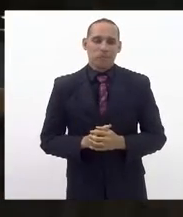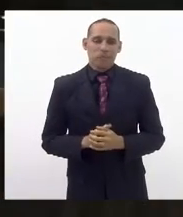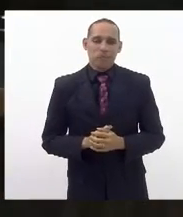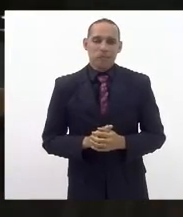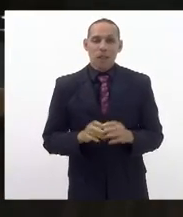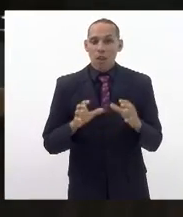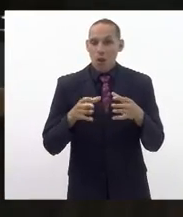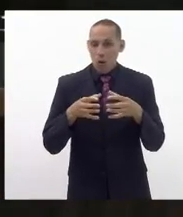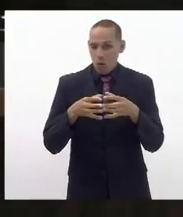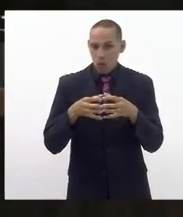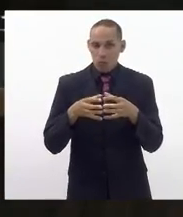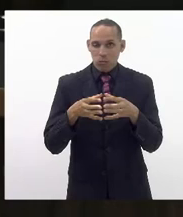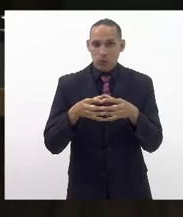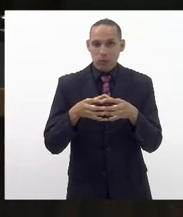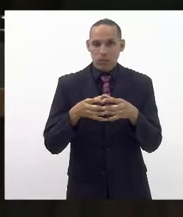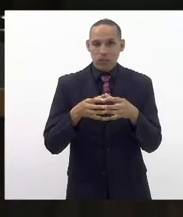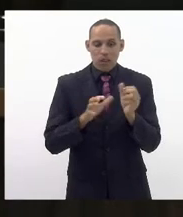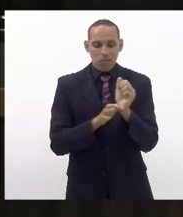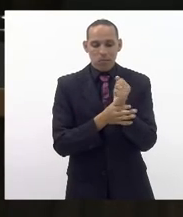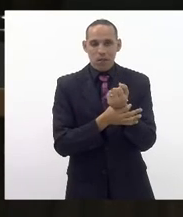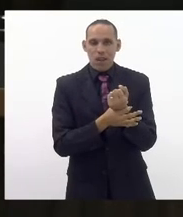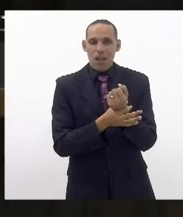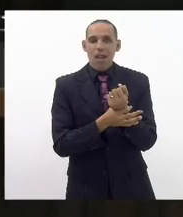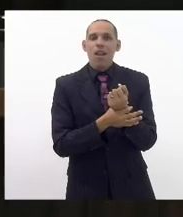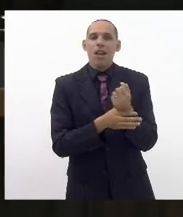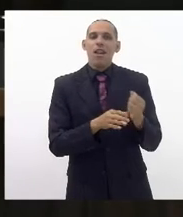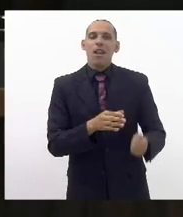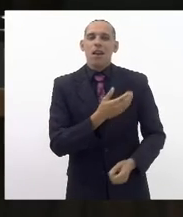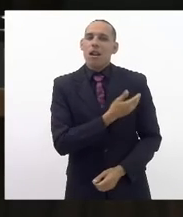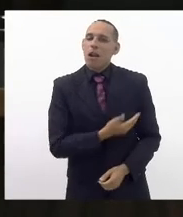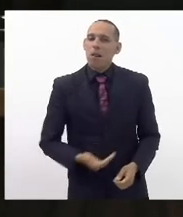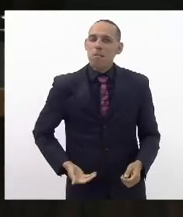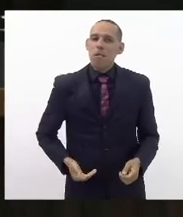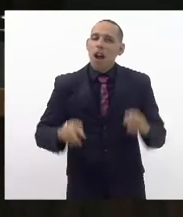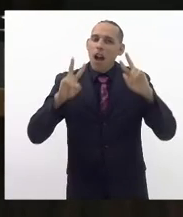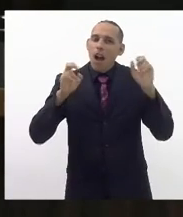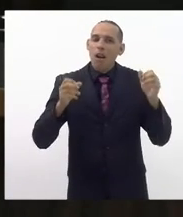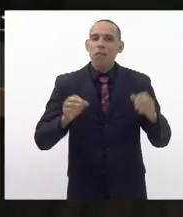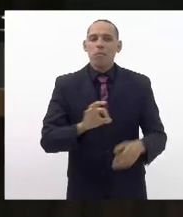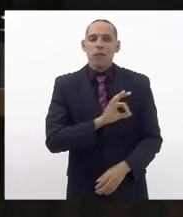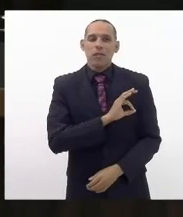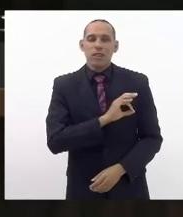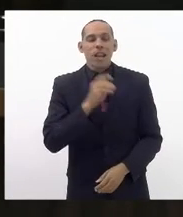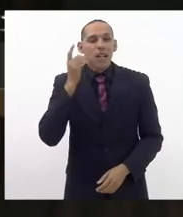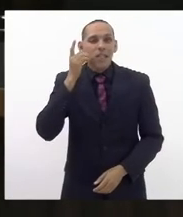Pela Comissão de Segurança Pública e Assuntos de Polícia, deputado